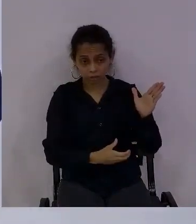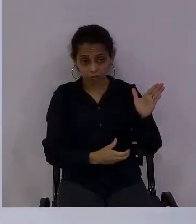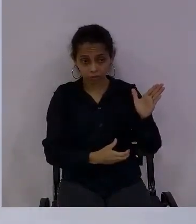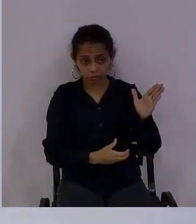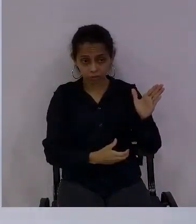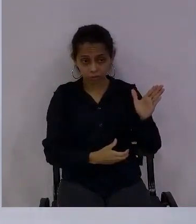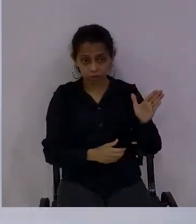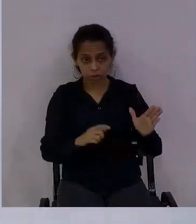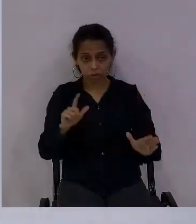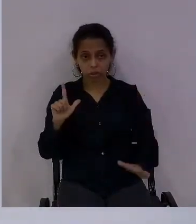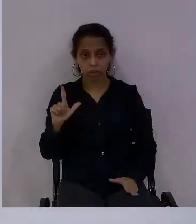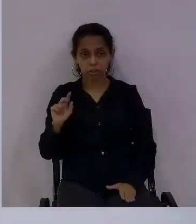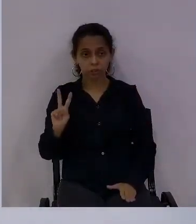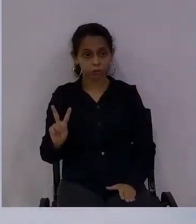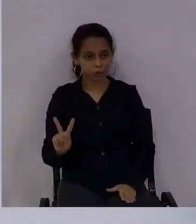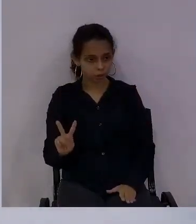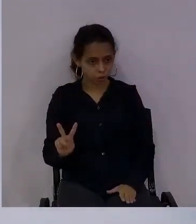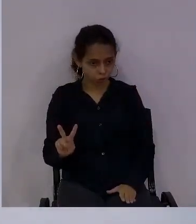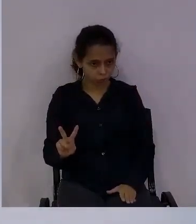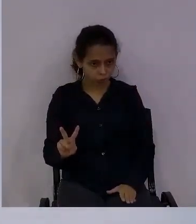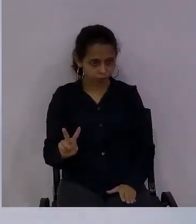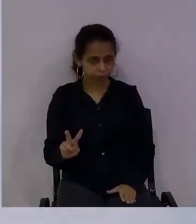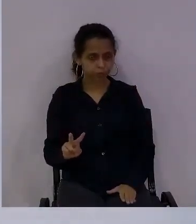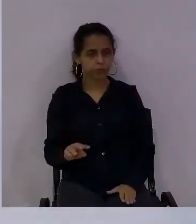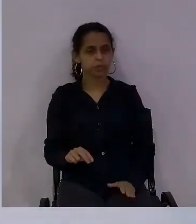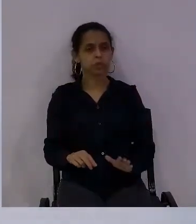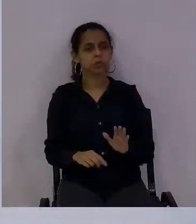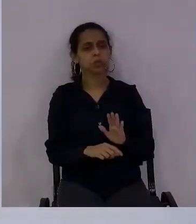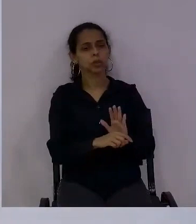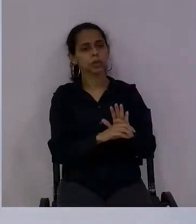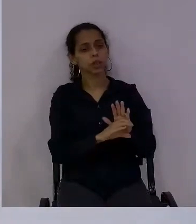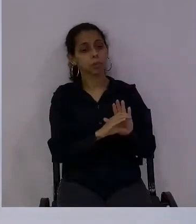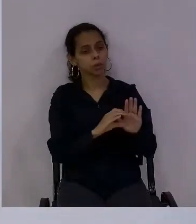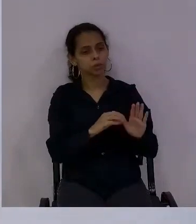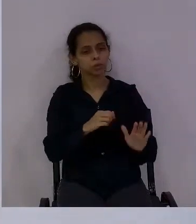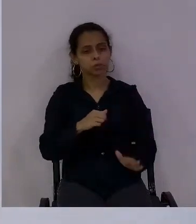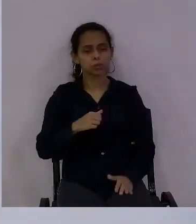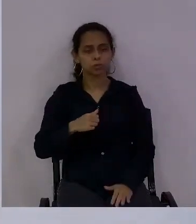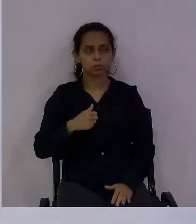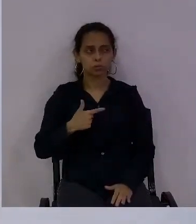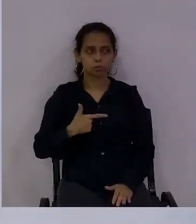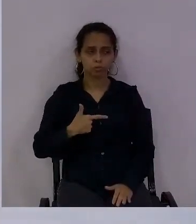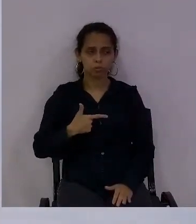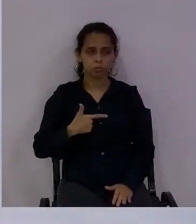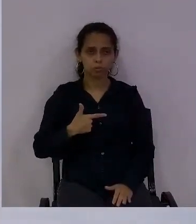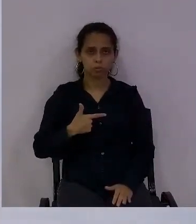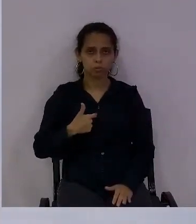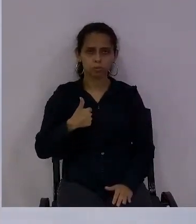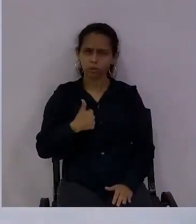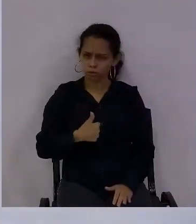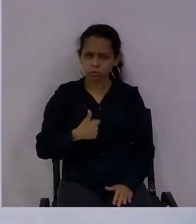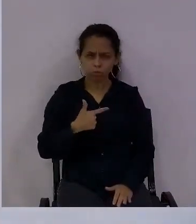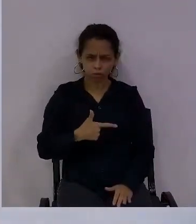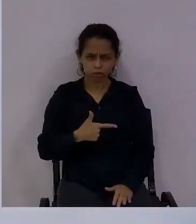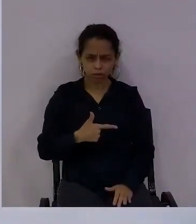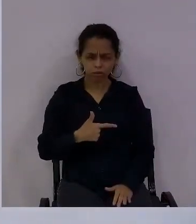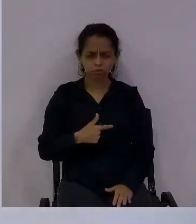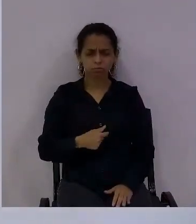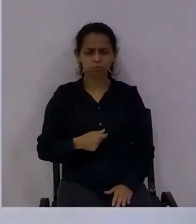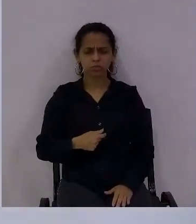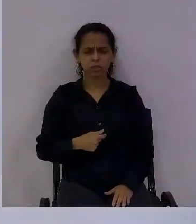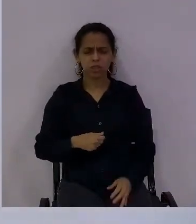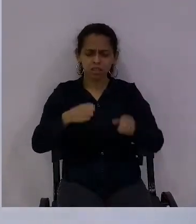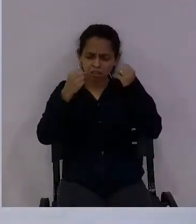com calma, é um capítulo curtinho, pequeno, mas que nos mostra como procedia-se, então,